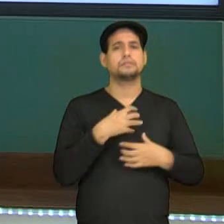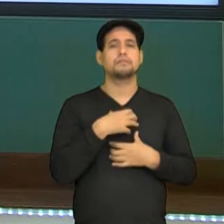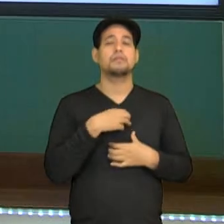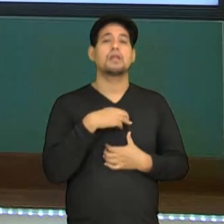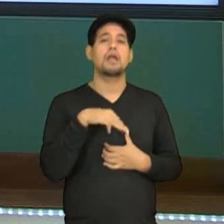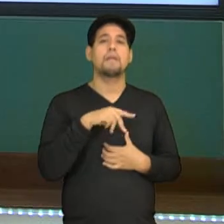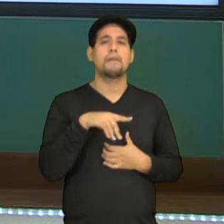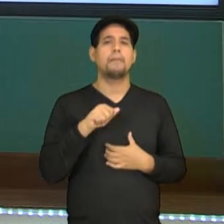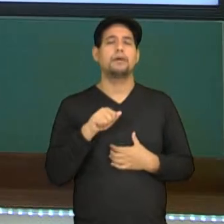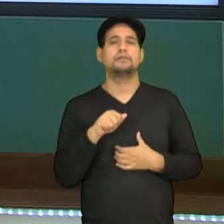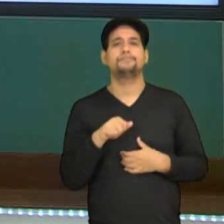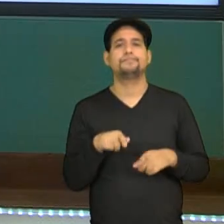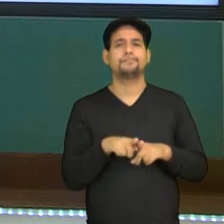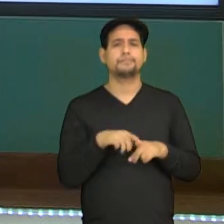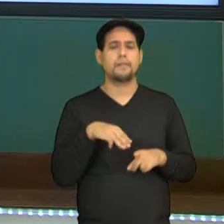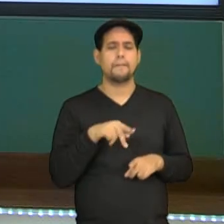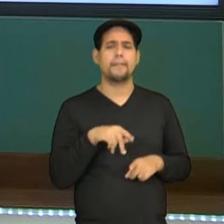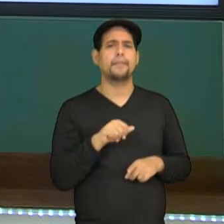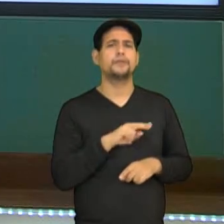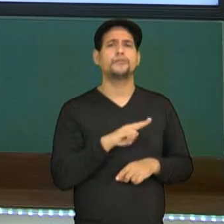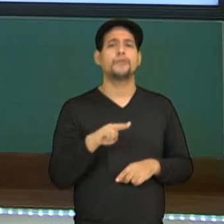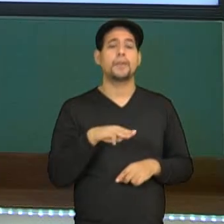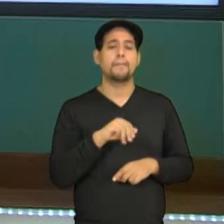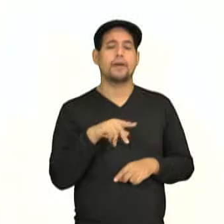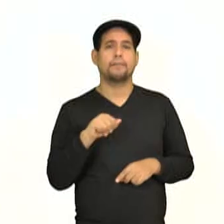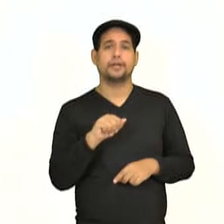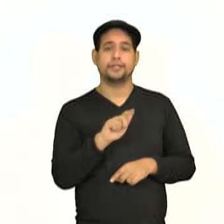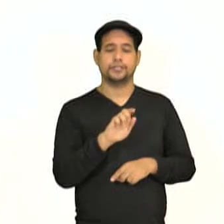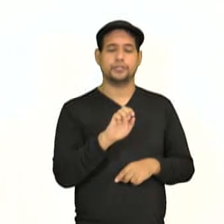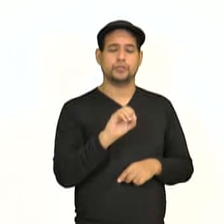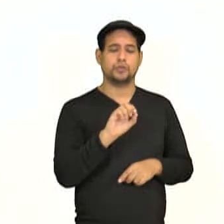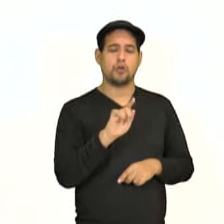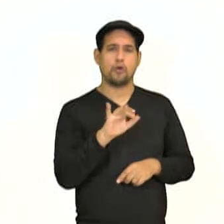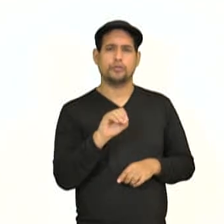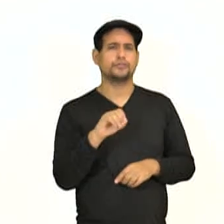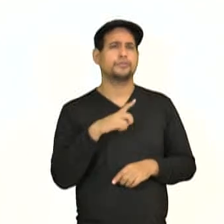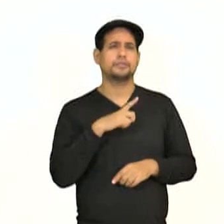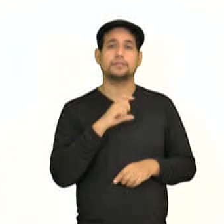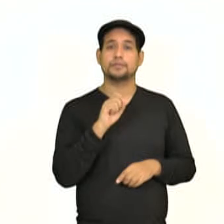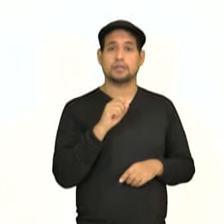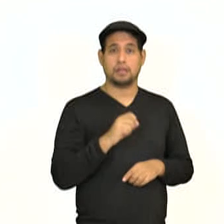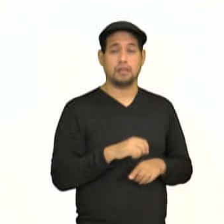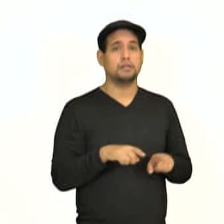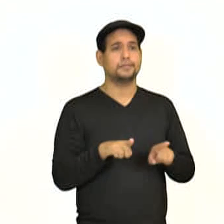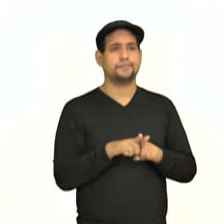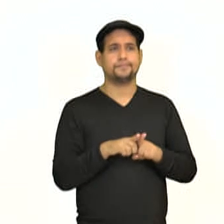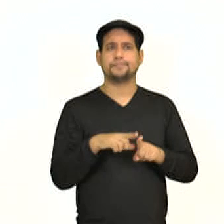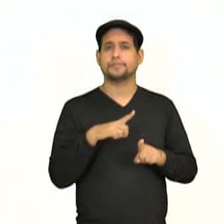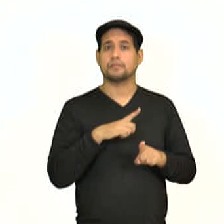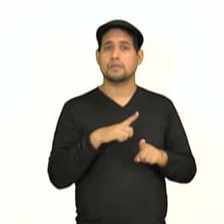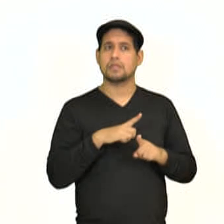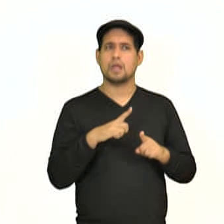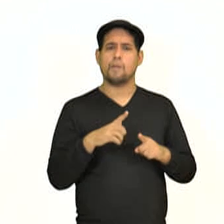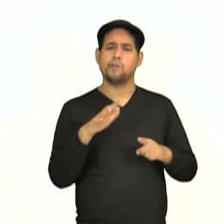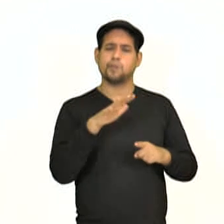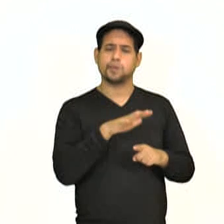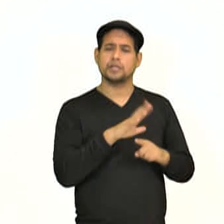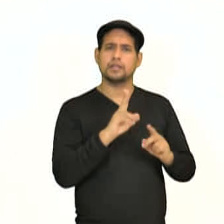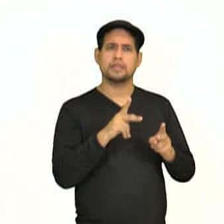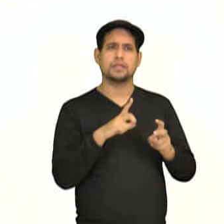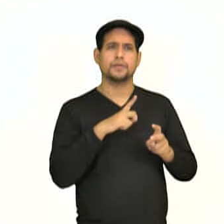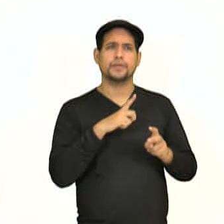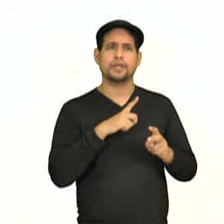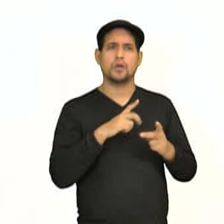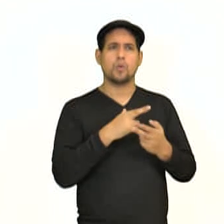mapa. Nesses tipos de mapa, que nós chamamos de mapas geológicos, nós temos, ou até altimétricos, nós vamos ter